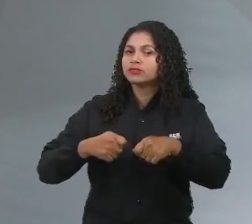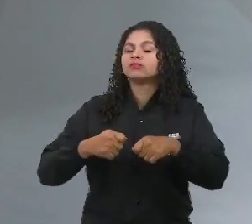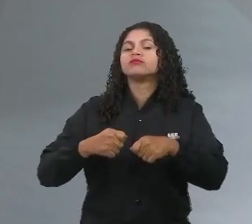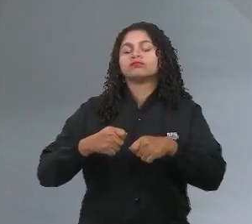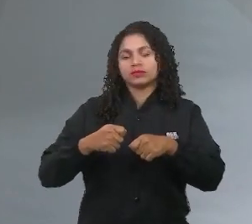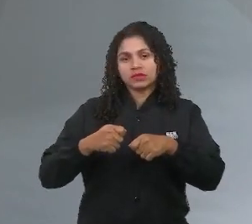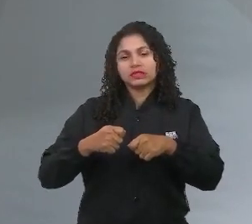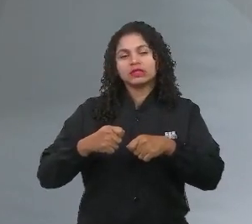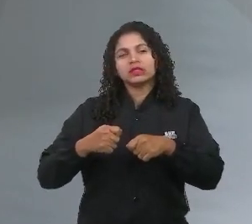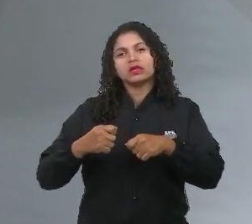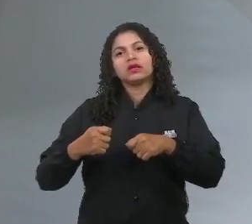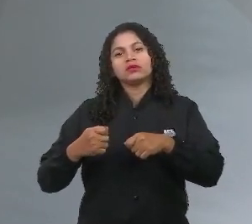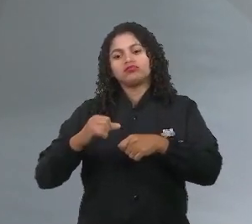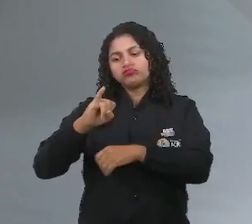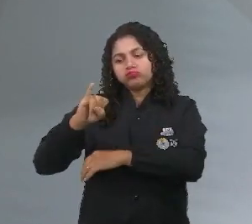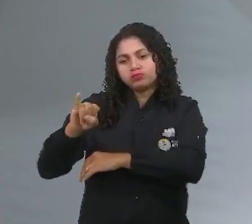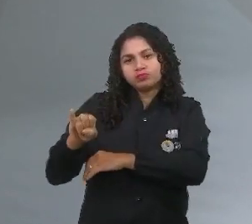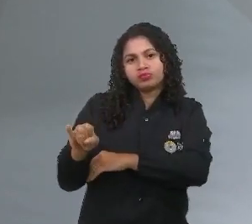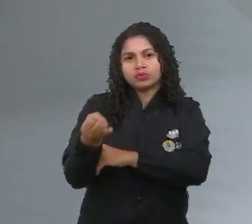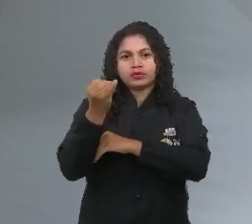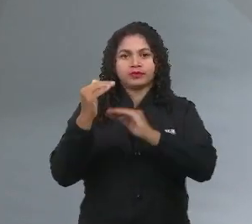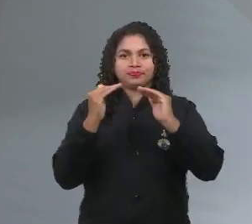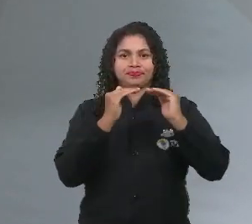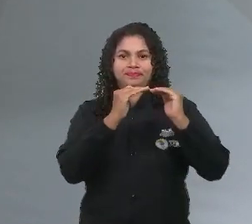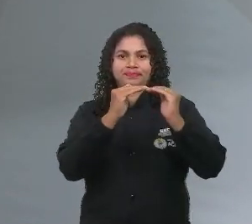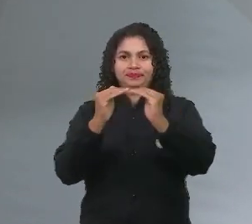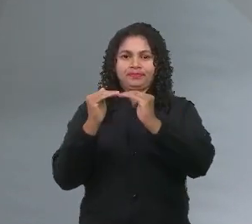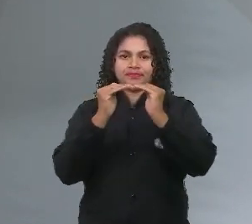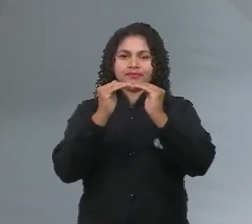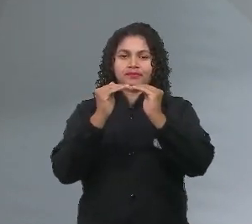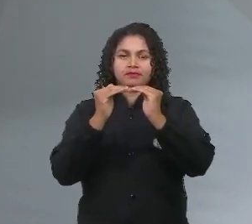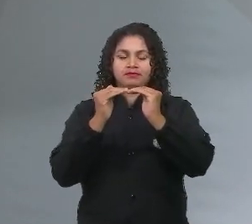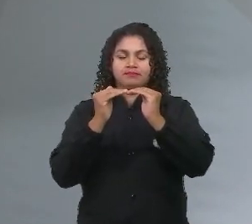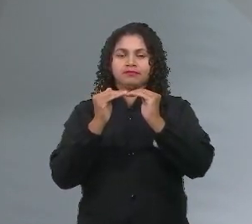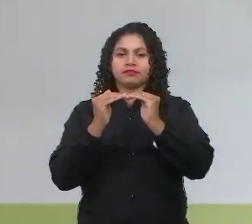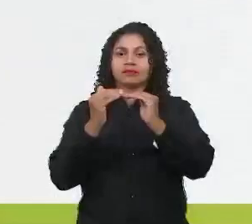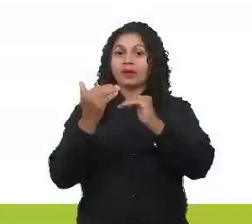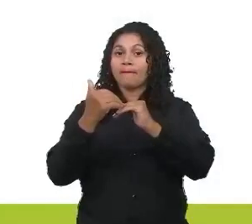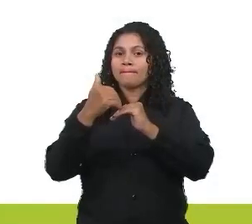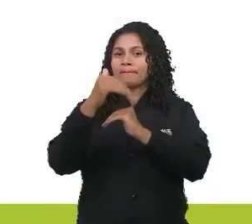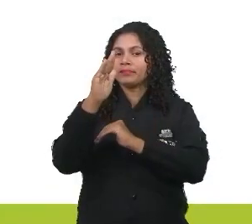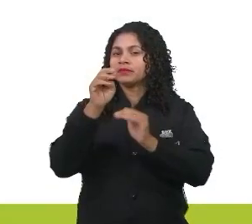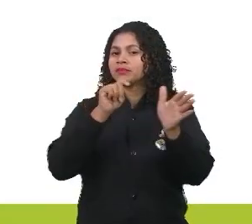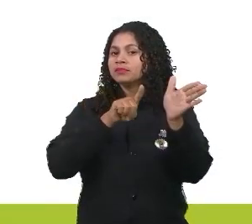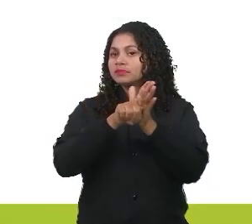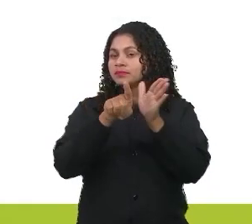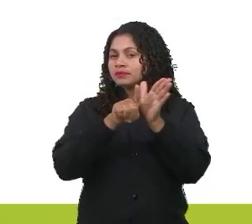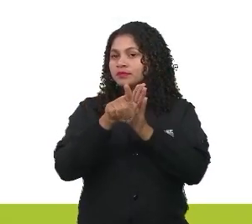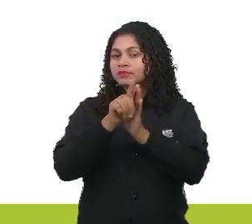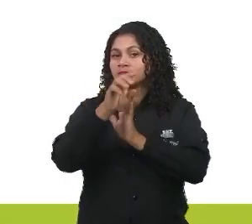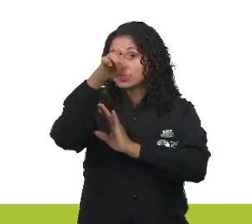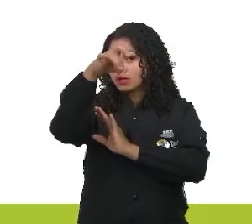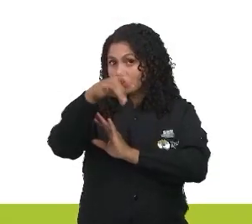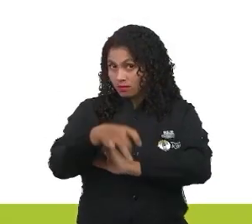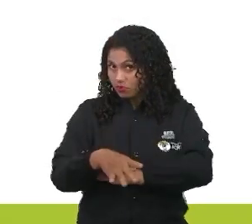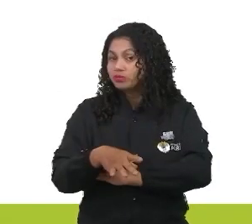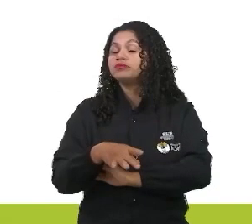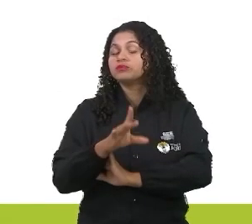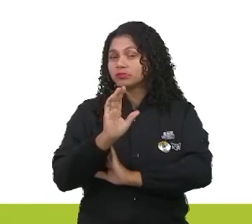oportunidades razoavelmente equilibradas. Vamos para mais uma questão? E essa será a nossa última